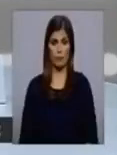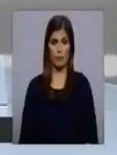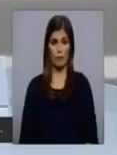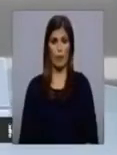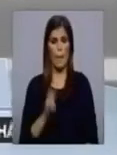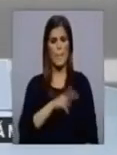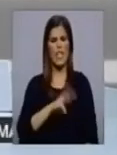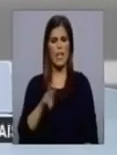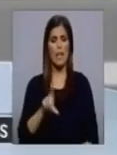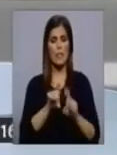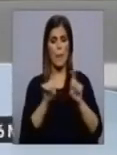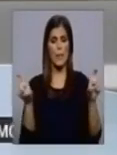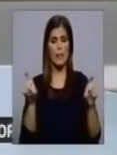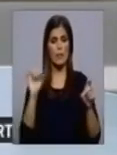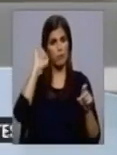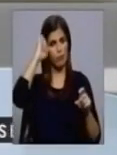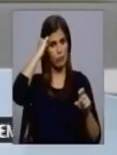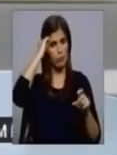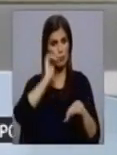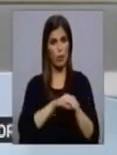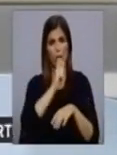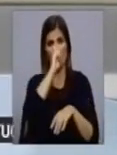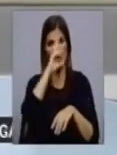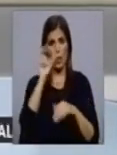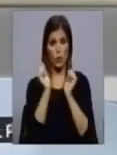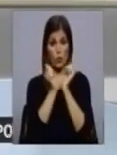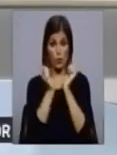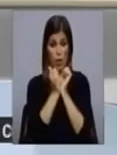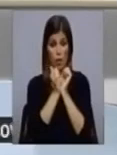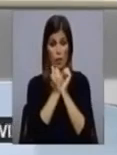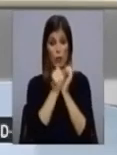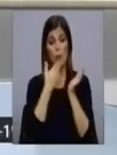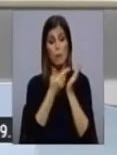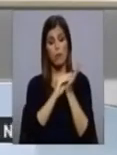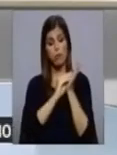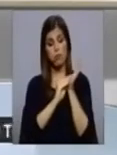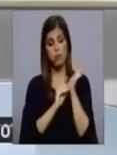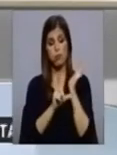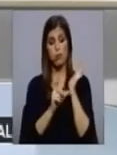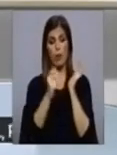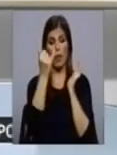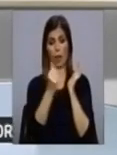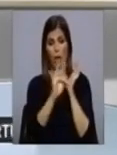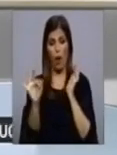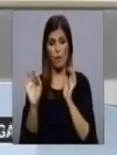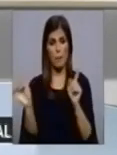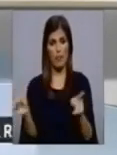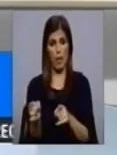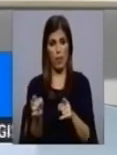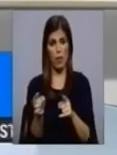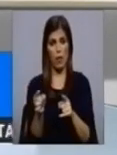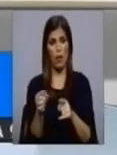São milhares das empresas penalizadas por erros da Segurança Social no requerimento do layoff simplificado. A Ordem dos